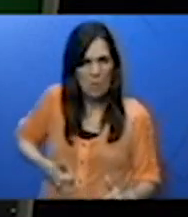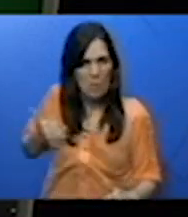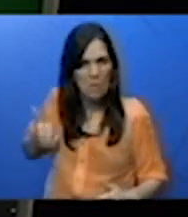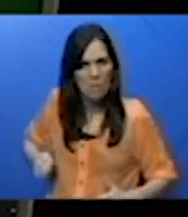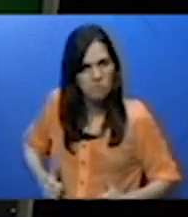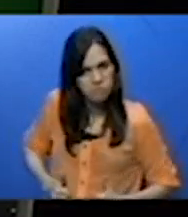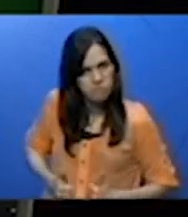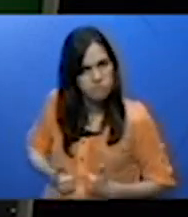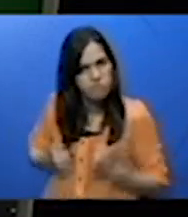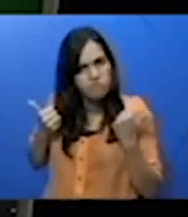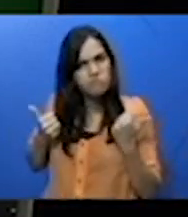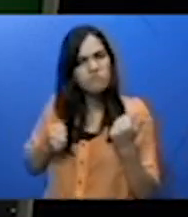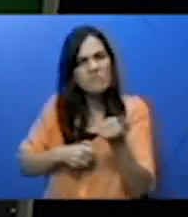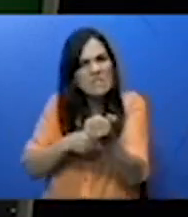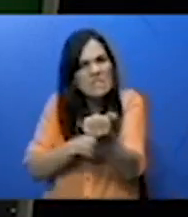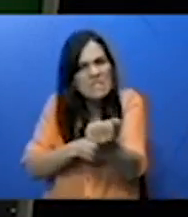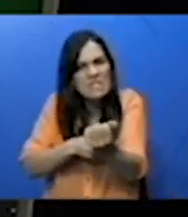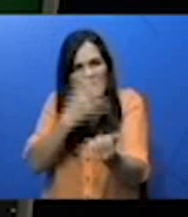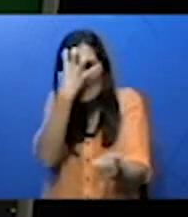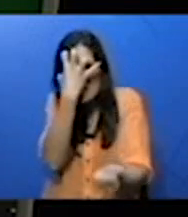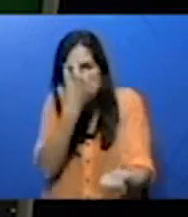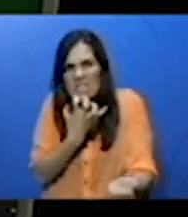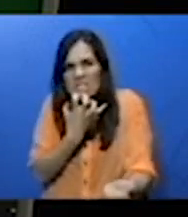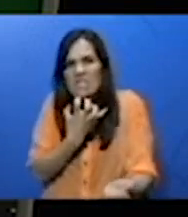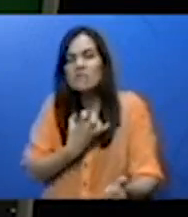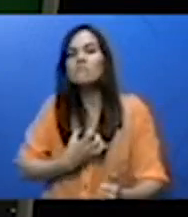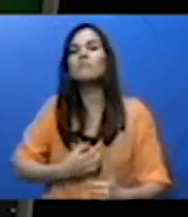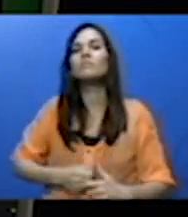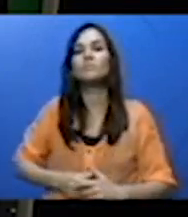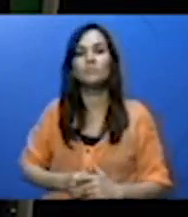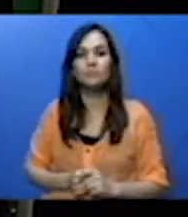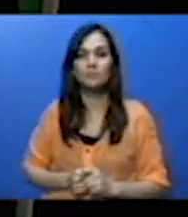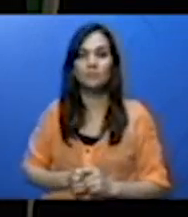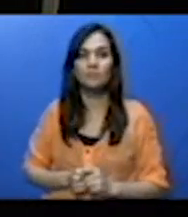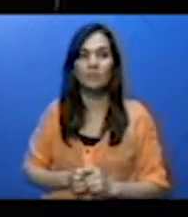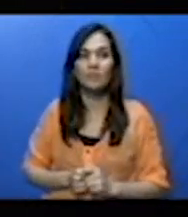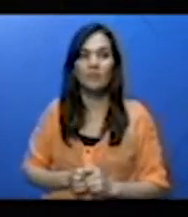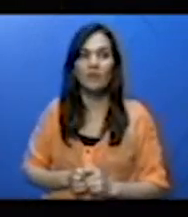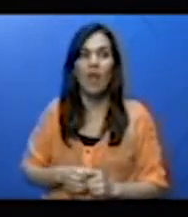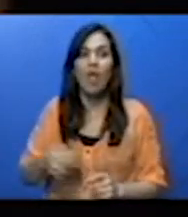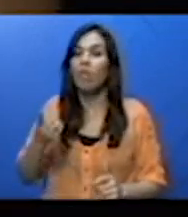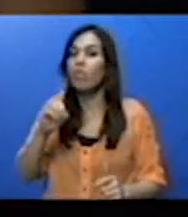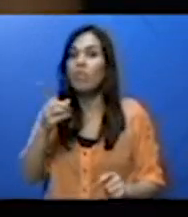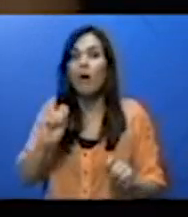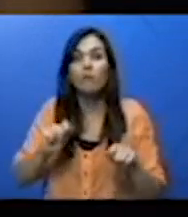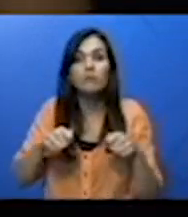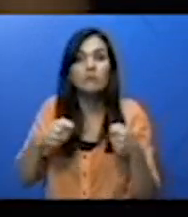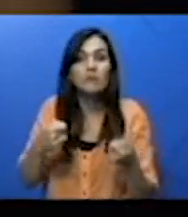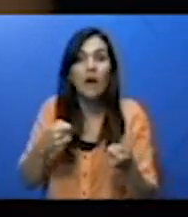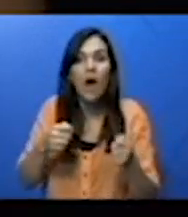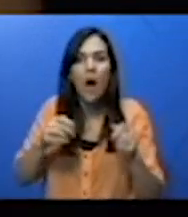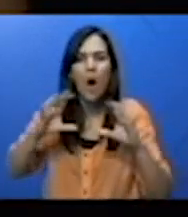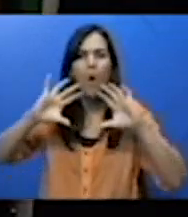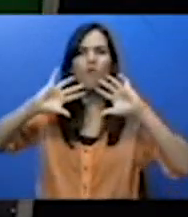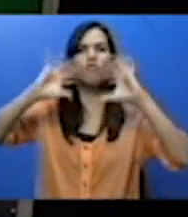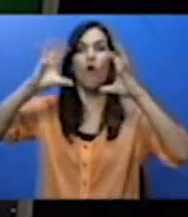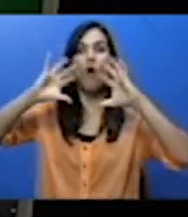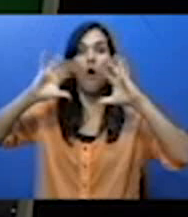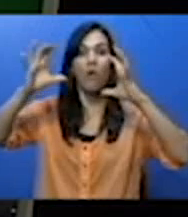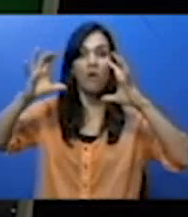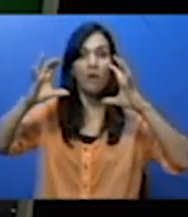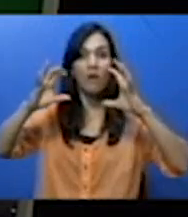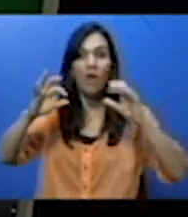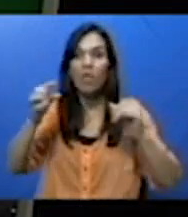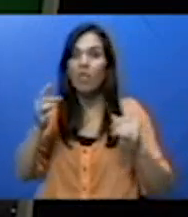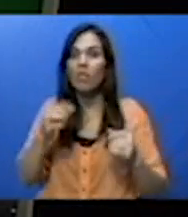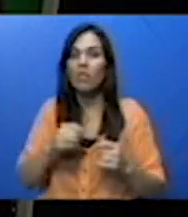presunçosa, arrogante, renitente. Não dá nem para jogar vôlei, bocha,